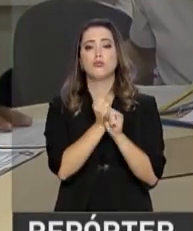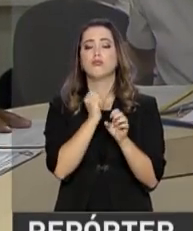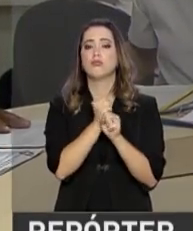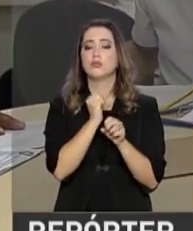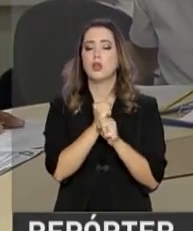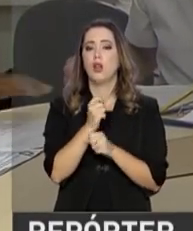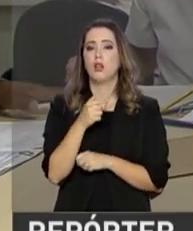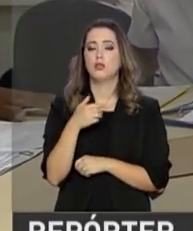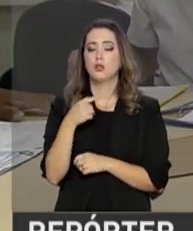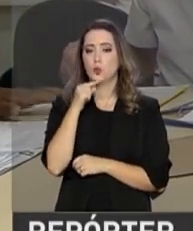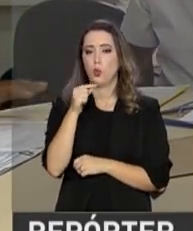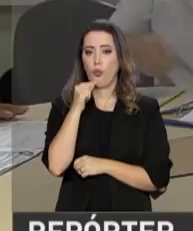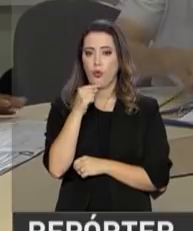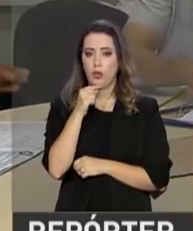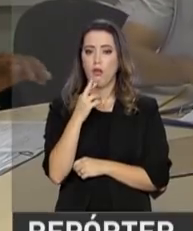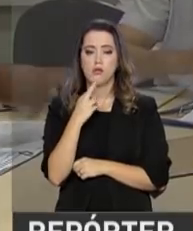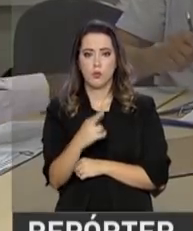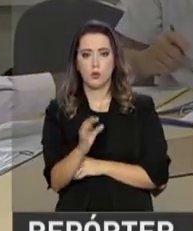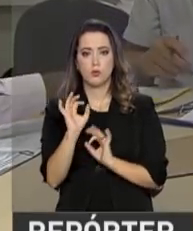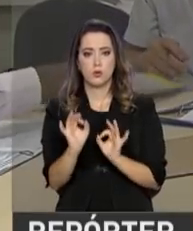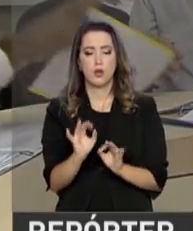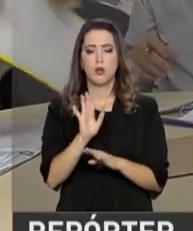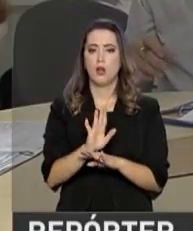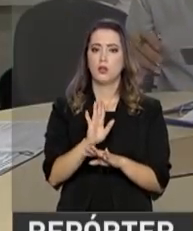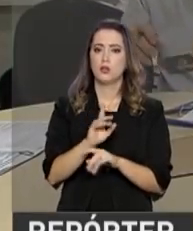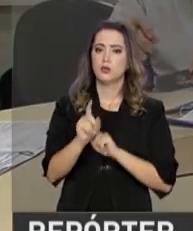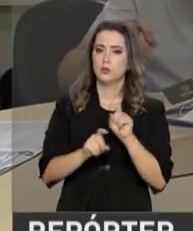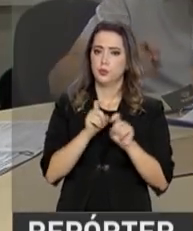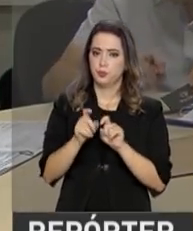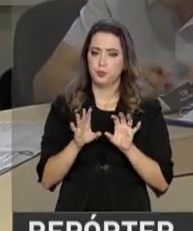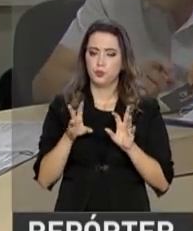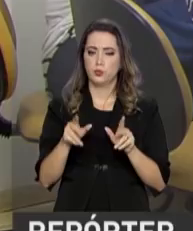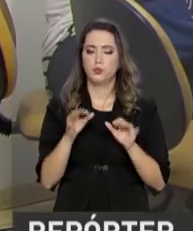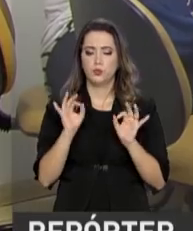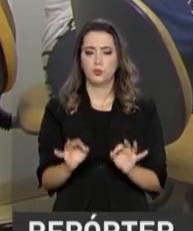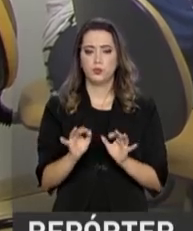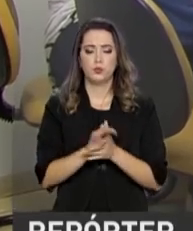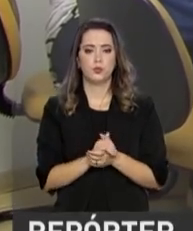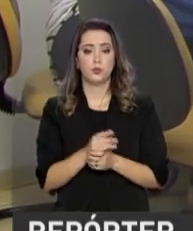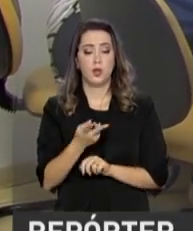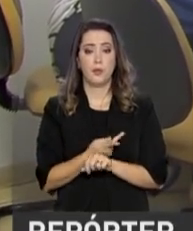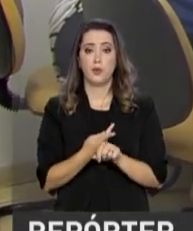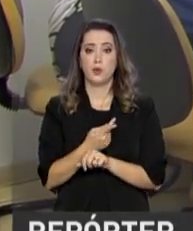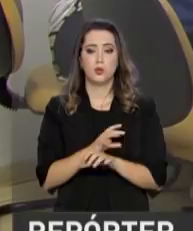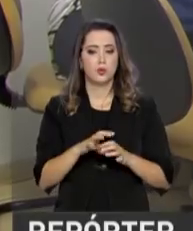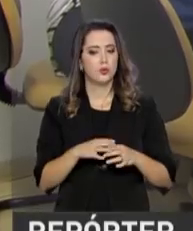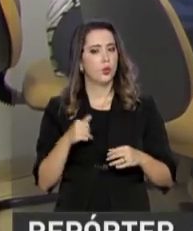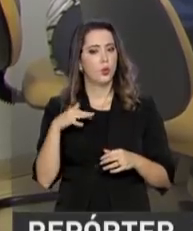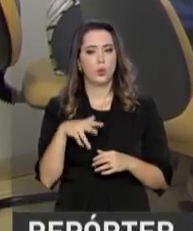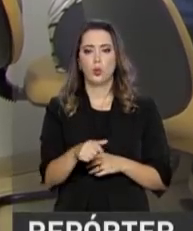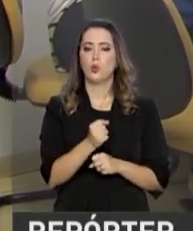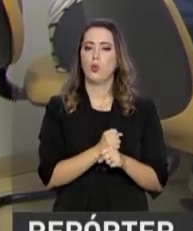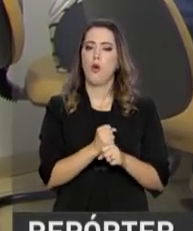da população e ajudam o contribuinte a preencher a declaração de imposto de renda. A procura é grande durante todo o